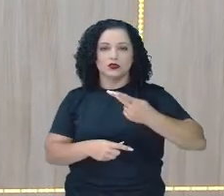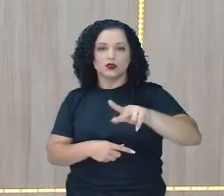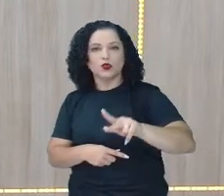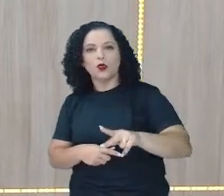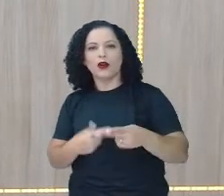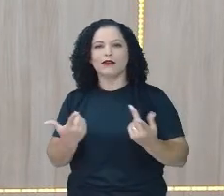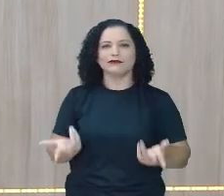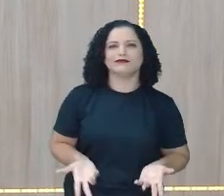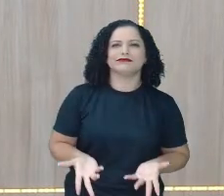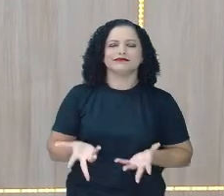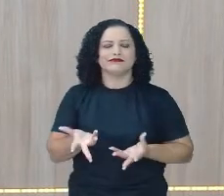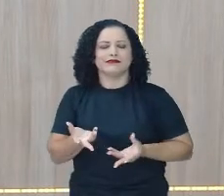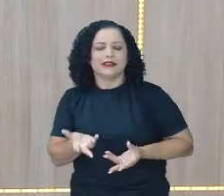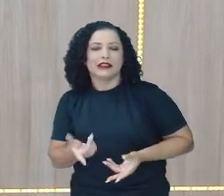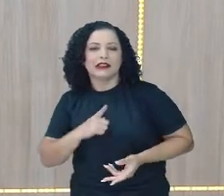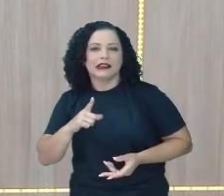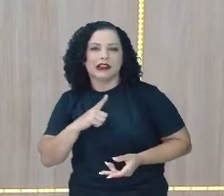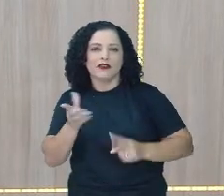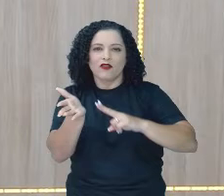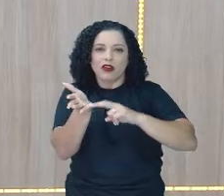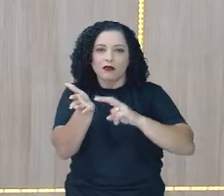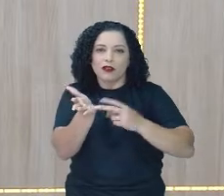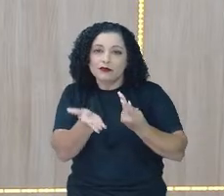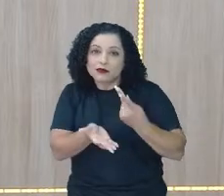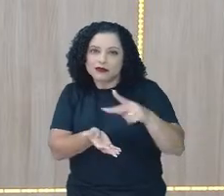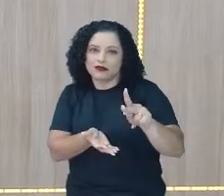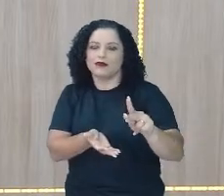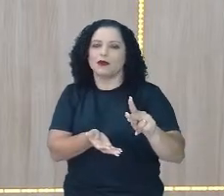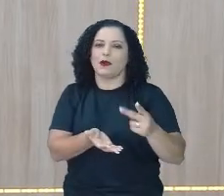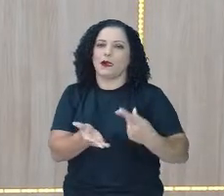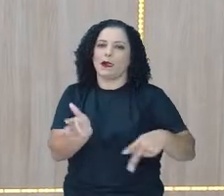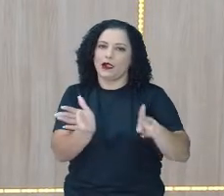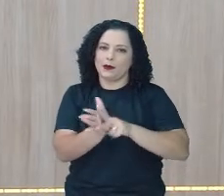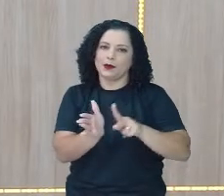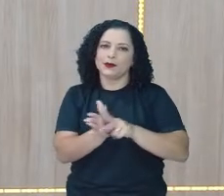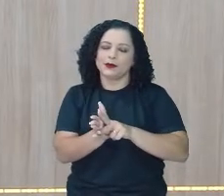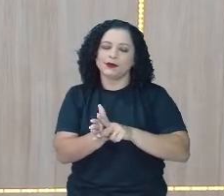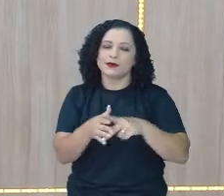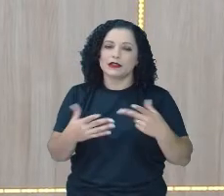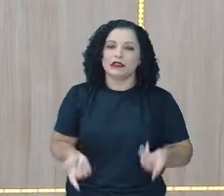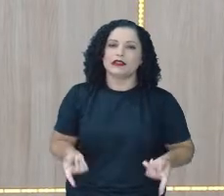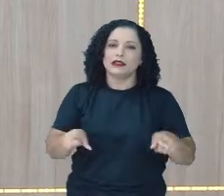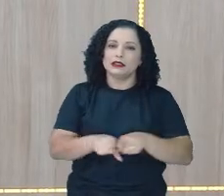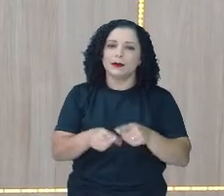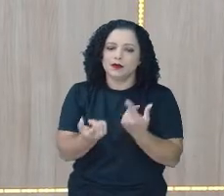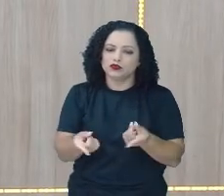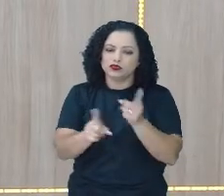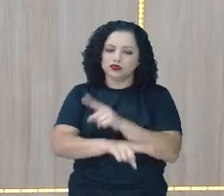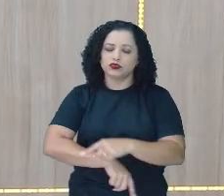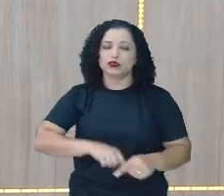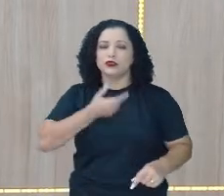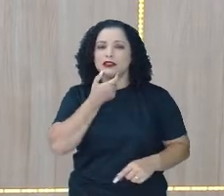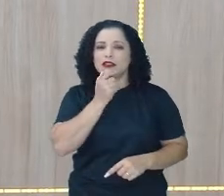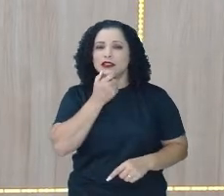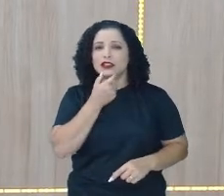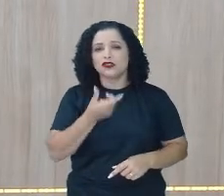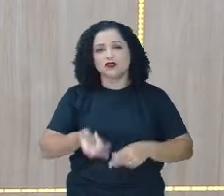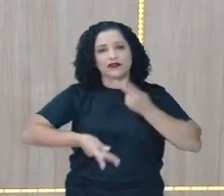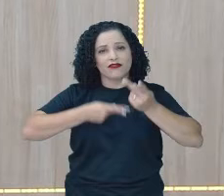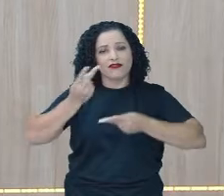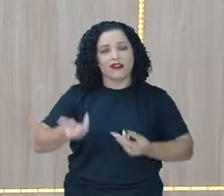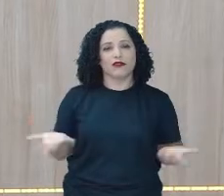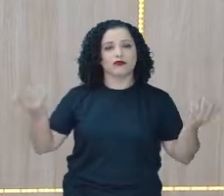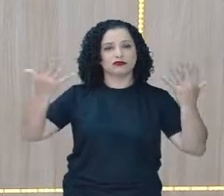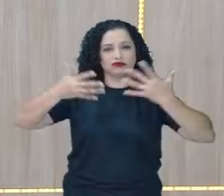É interessante que você comece a pegar isso aqui que te é natural e coloque no inglês e comece a falar o inglês com a naturalidade de quem de